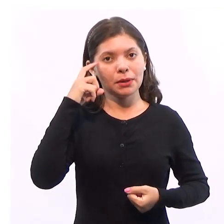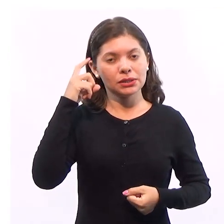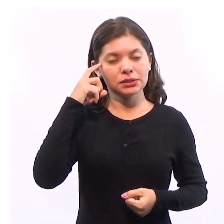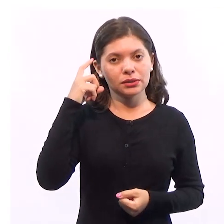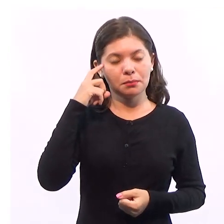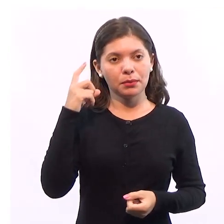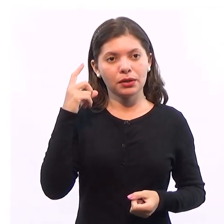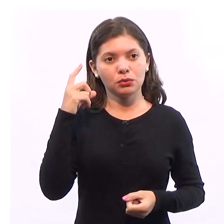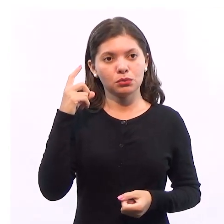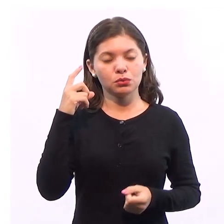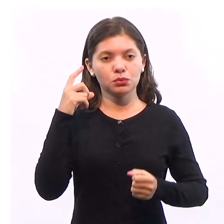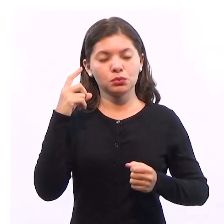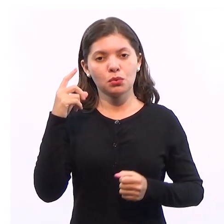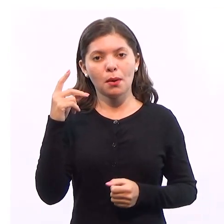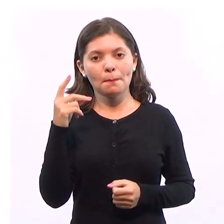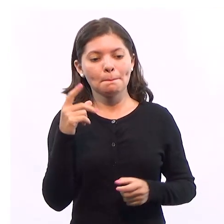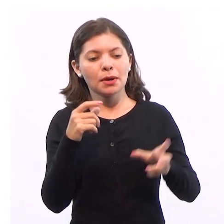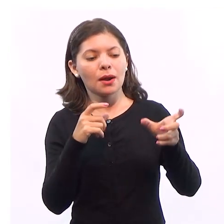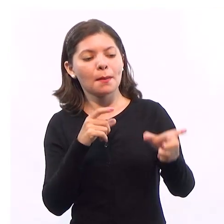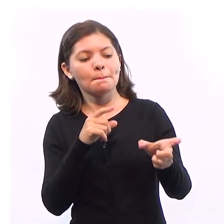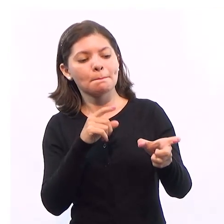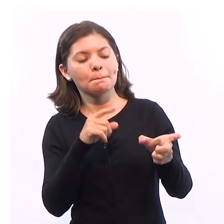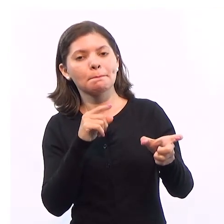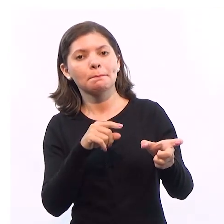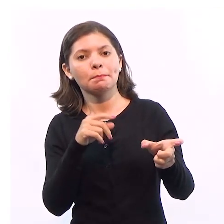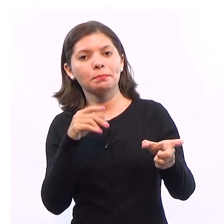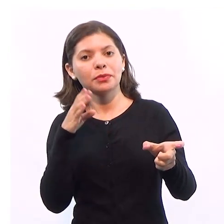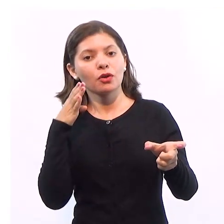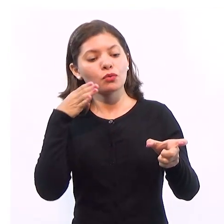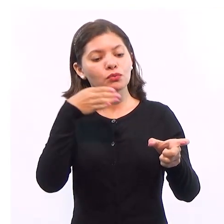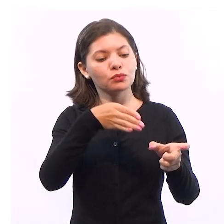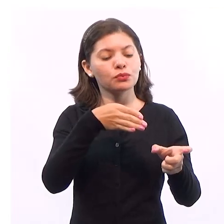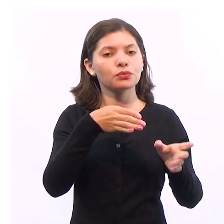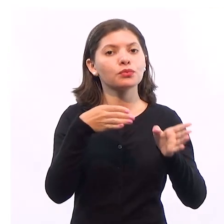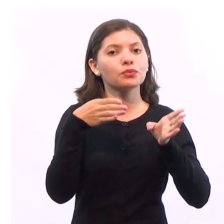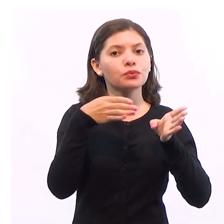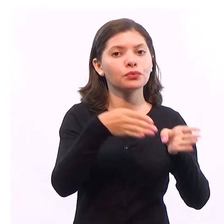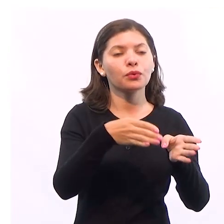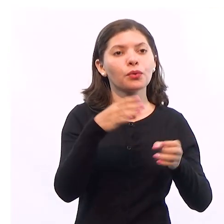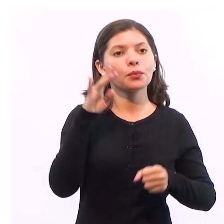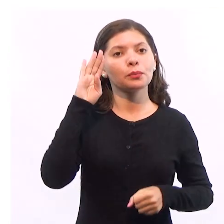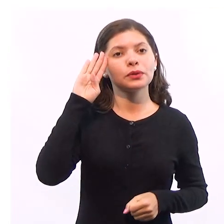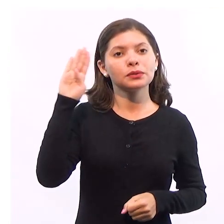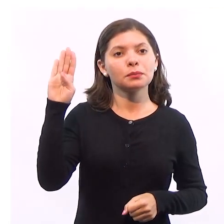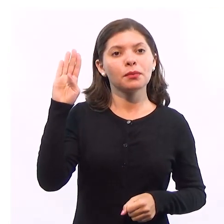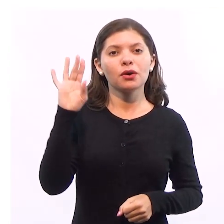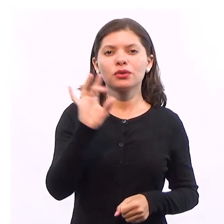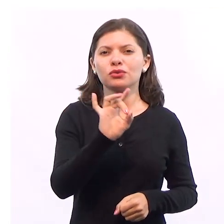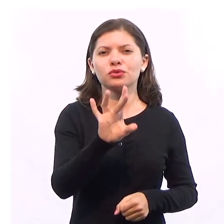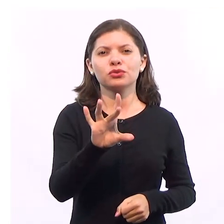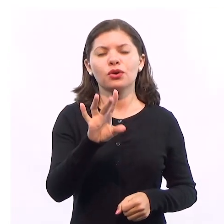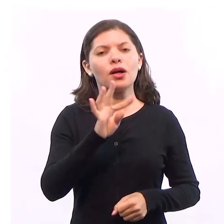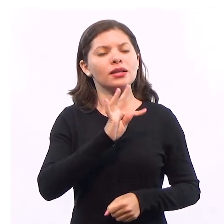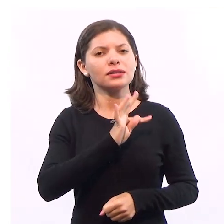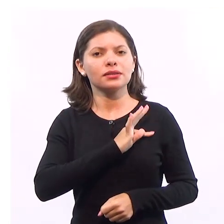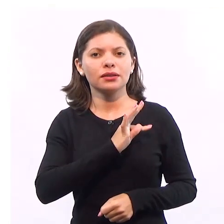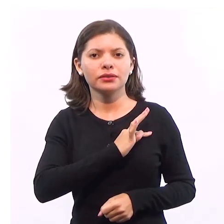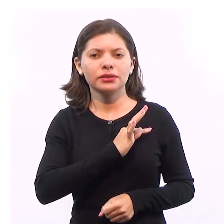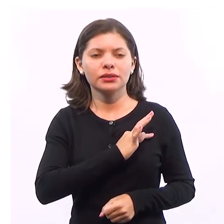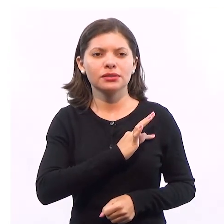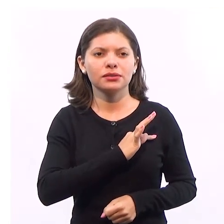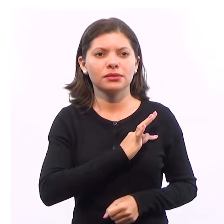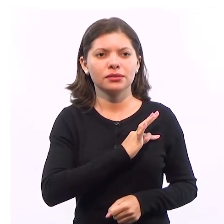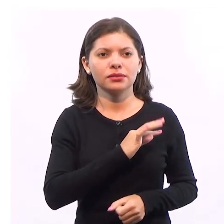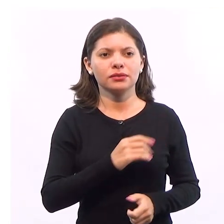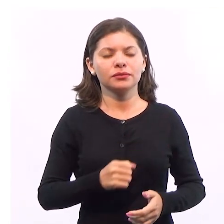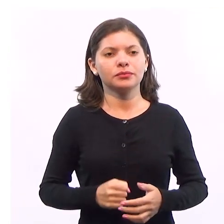pensamento voltado para pessoas, olha só aqui, ó, como foco principal e não somente para